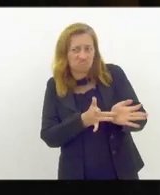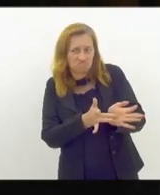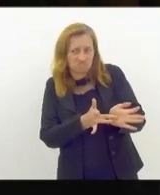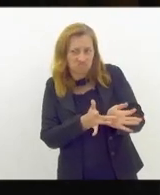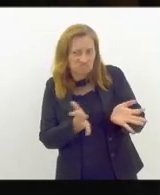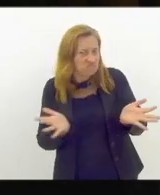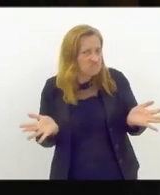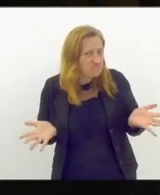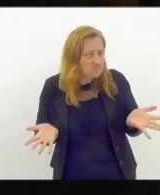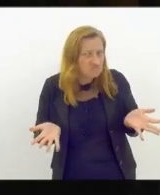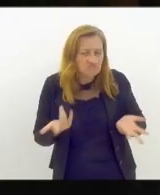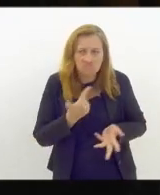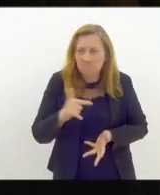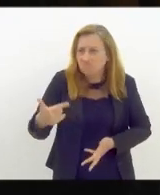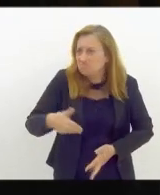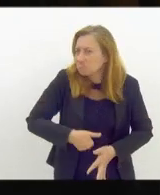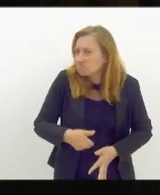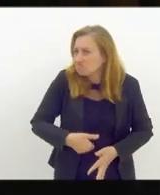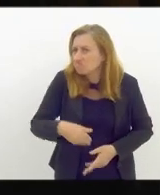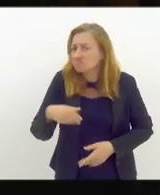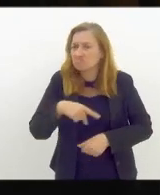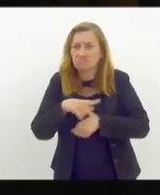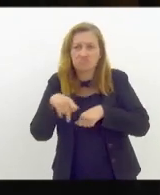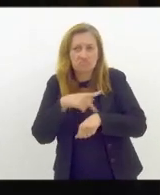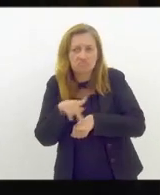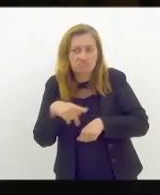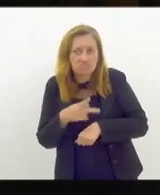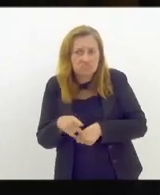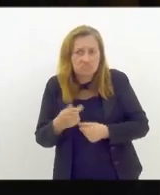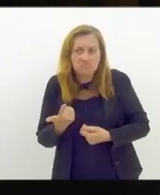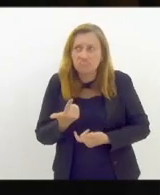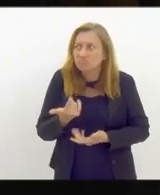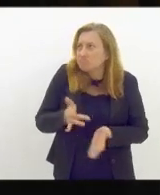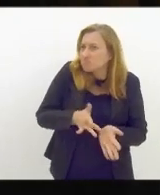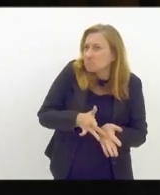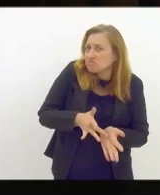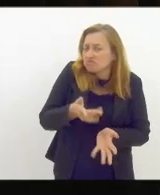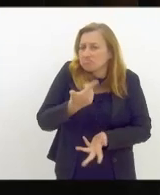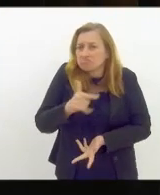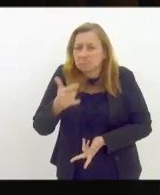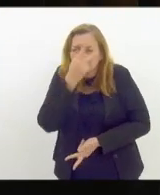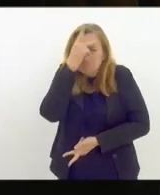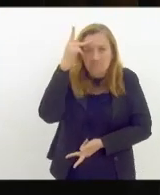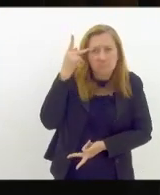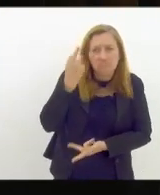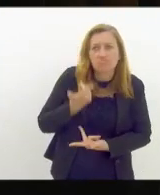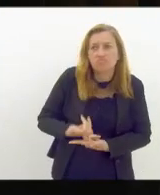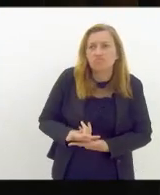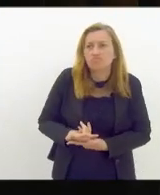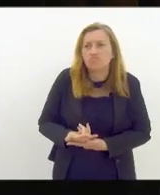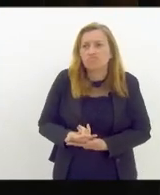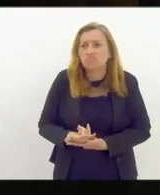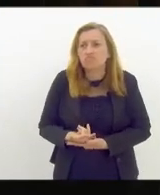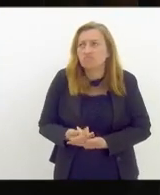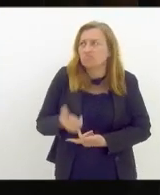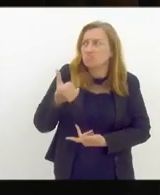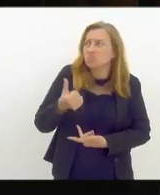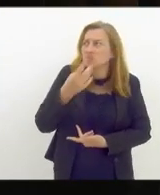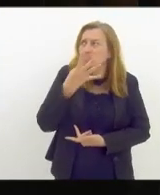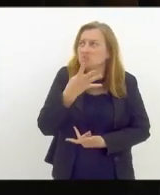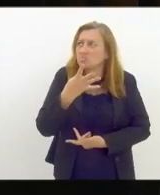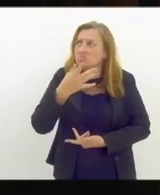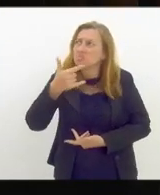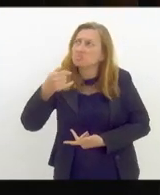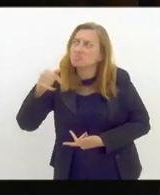há fome no nosso país, finge que não há pessoas, e numa monta aí de quase 700